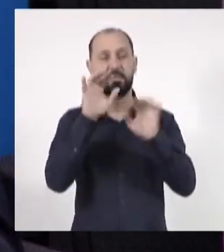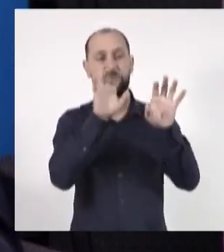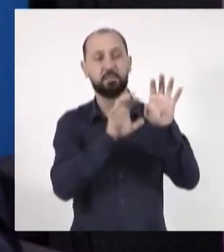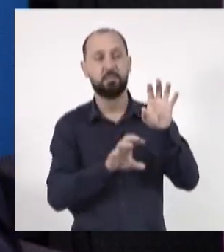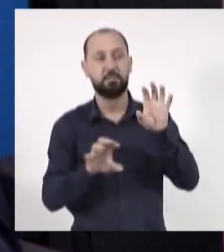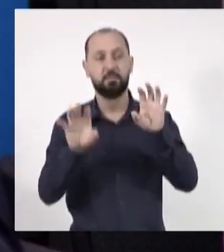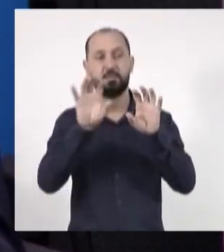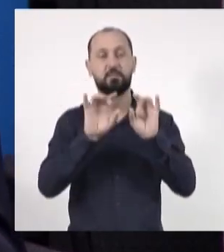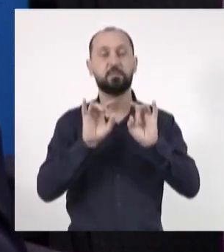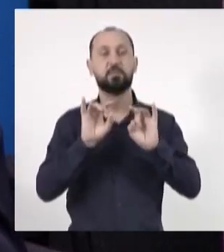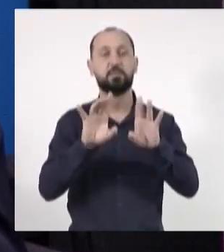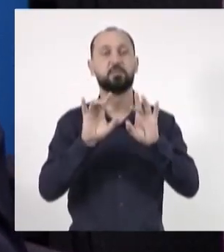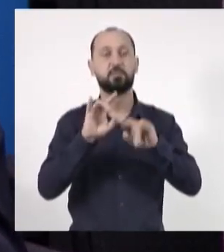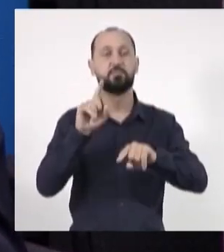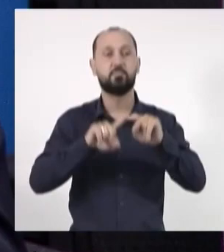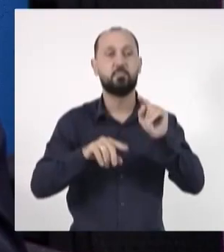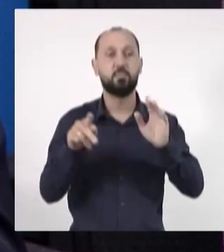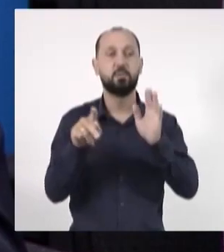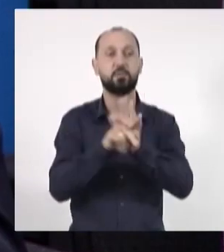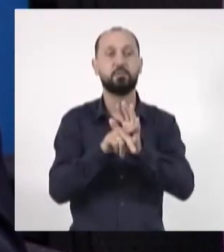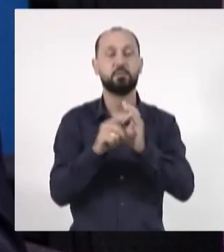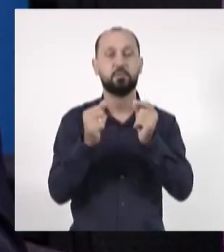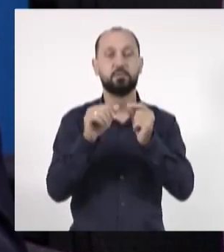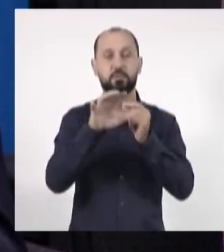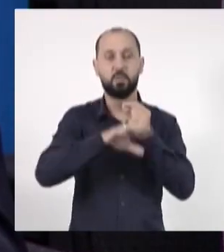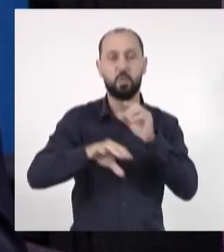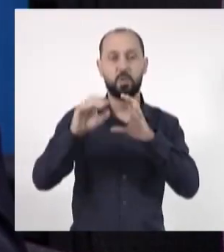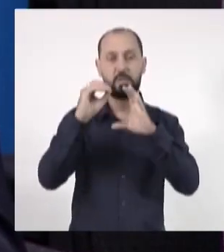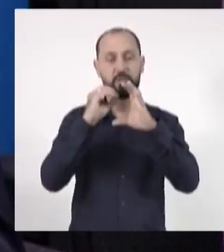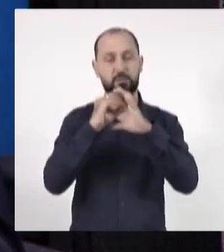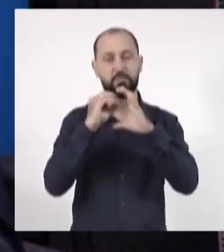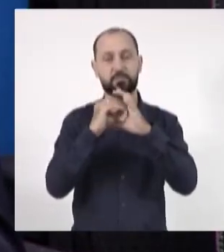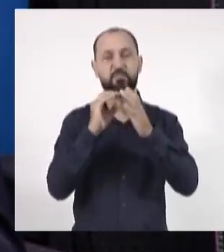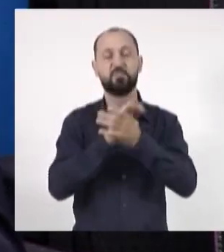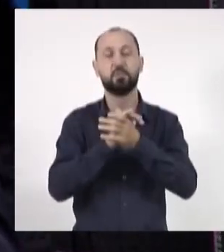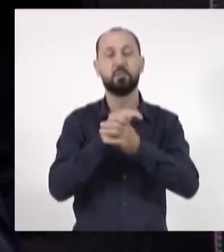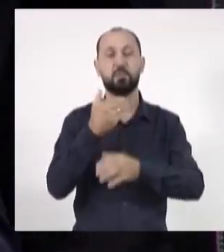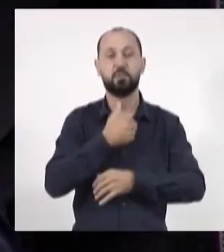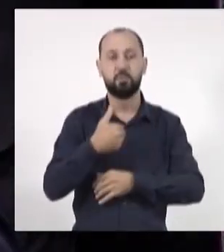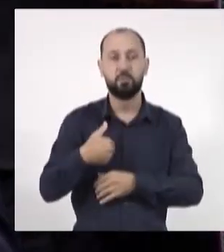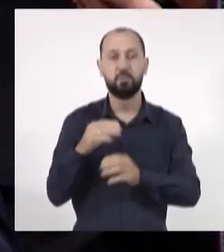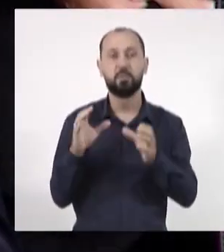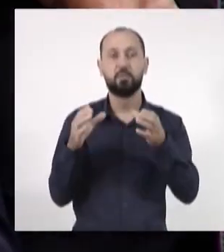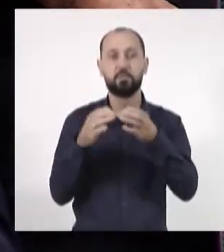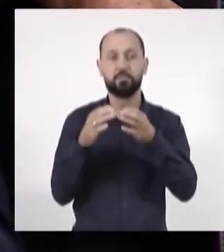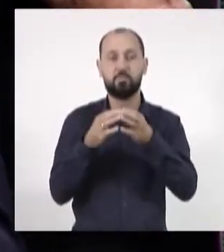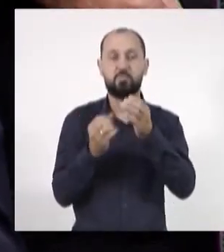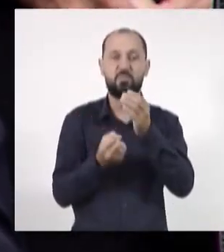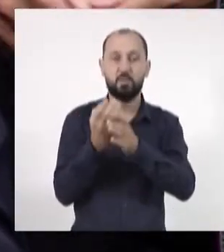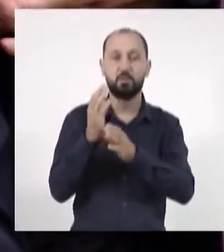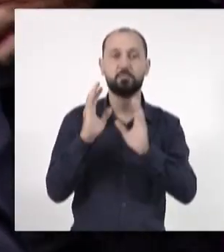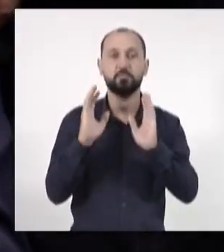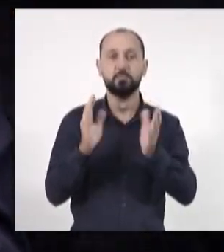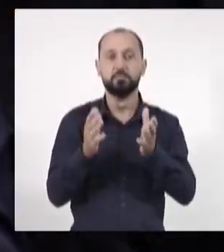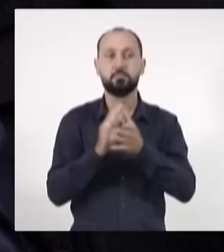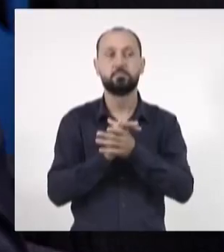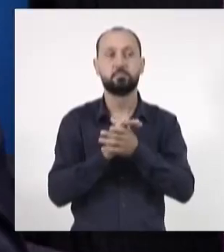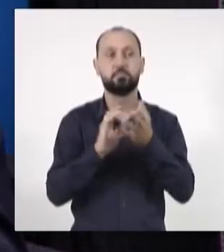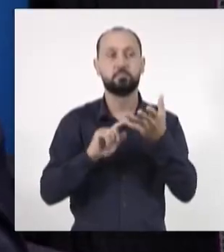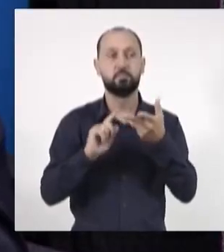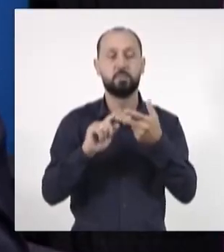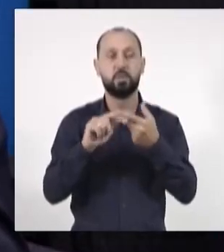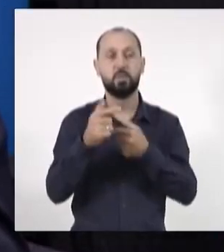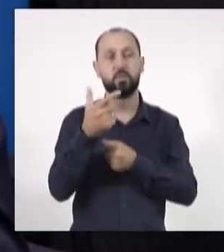regiões que são exportadoras de alto crescimento, como é toda a região centro-oeste. Então, o governador tem esse grupo, nós elencamos aí já